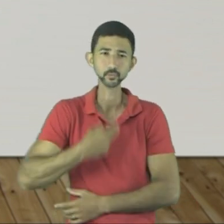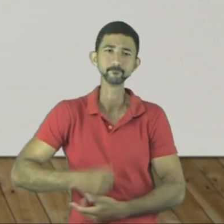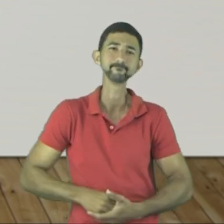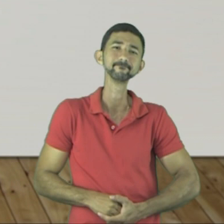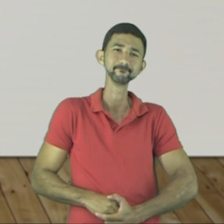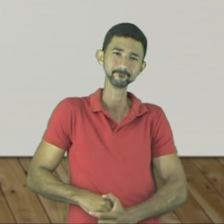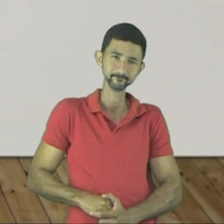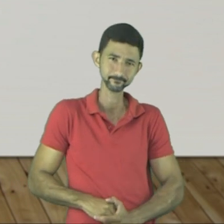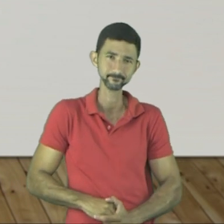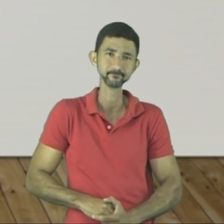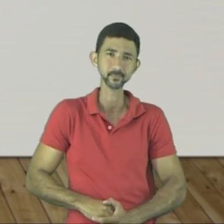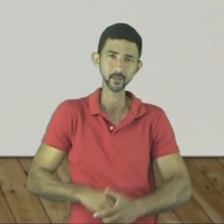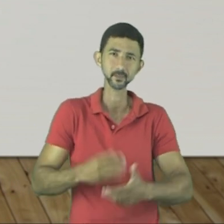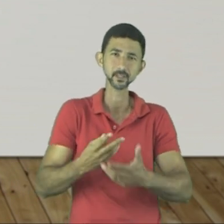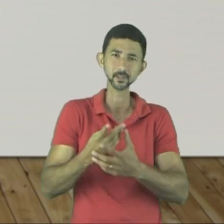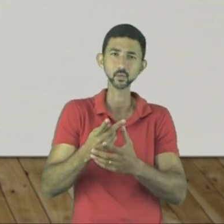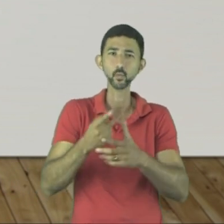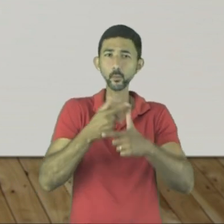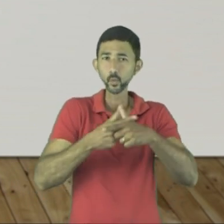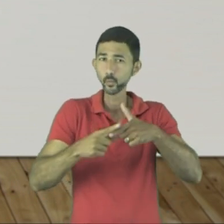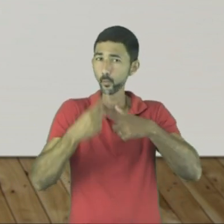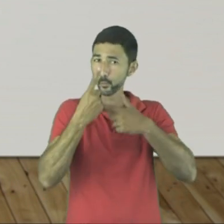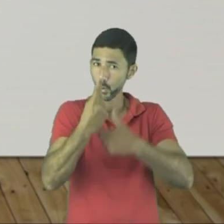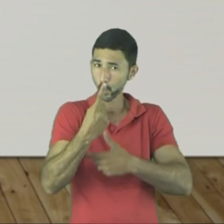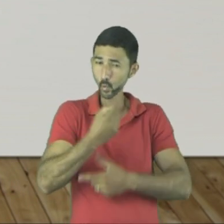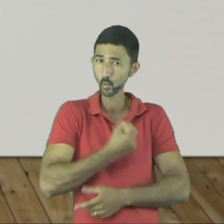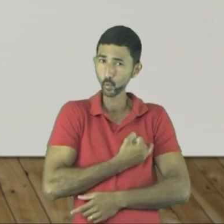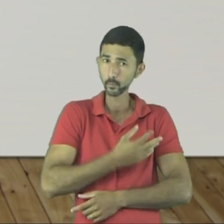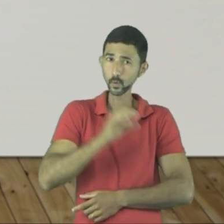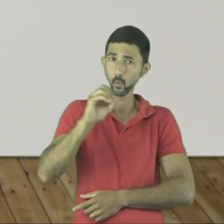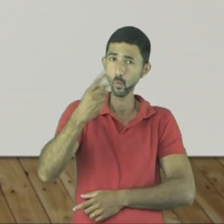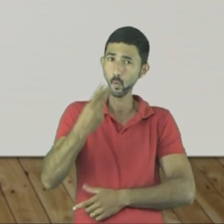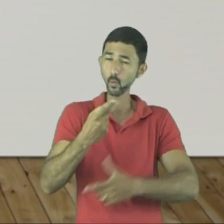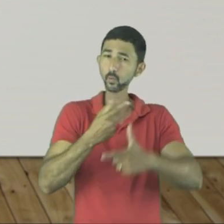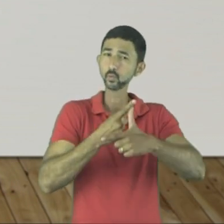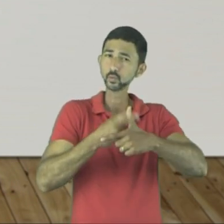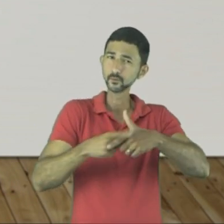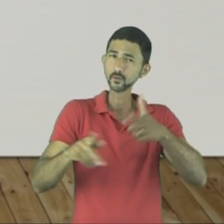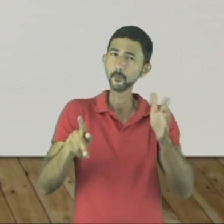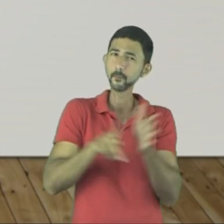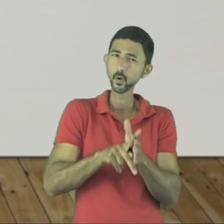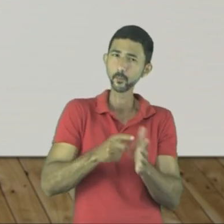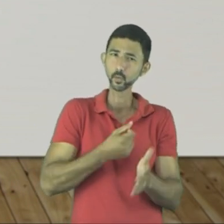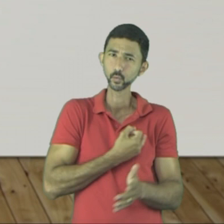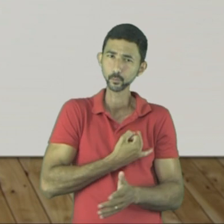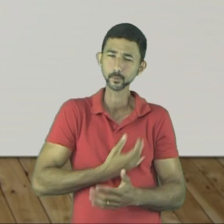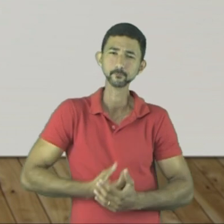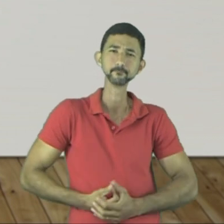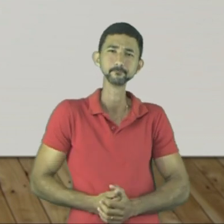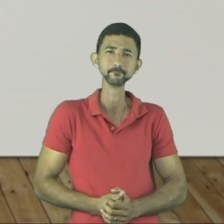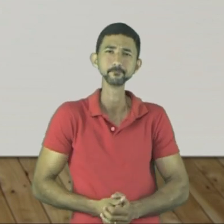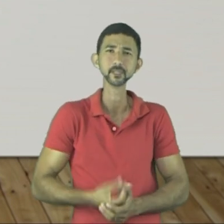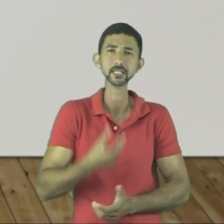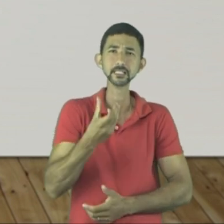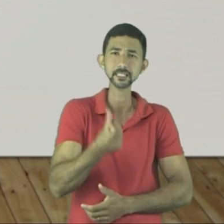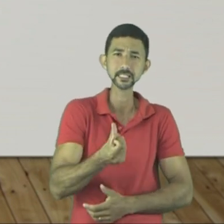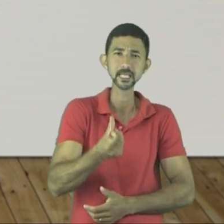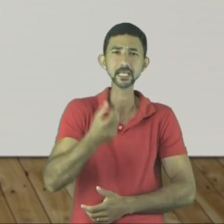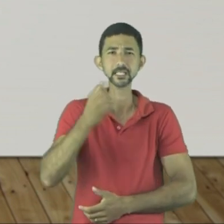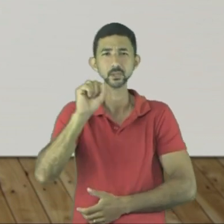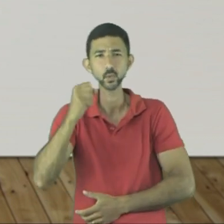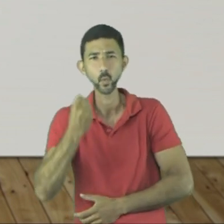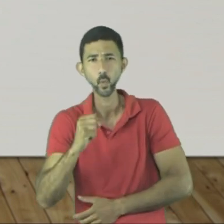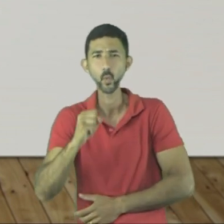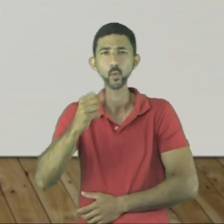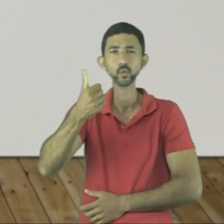primo, porque para ser primo só pode ser divisível por 1 ou por ele mesmo. O 6, o 8, o 10, então o que ele